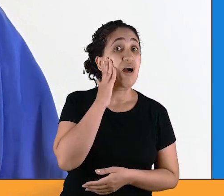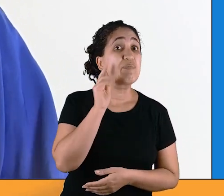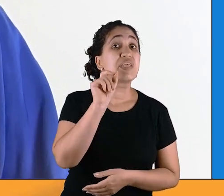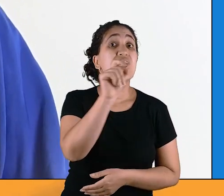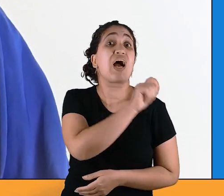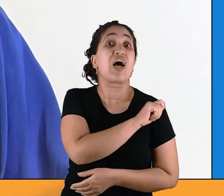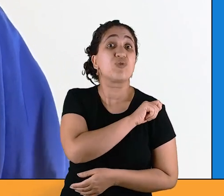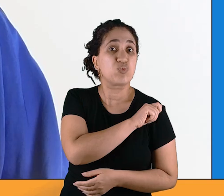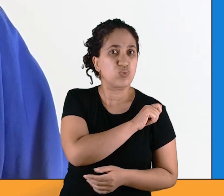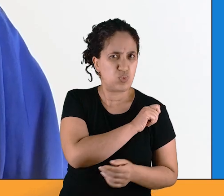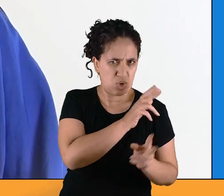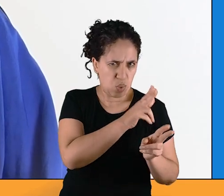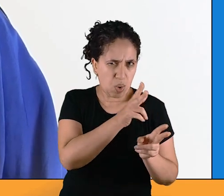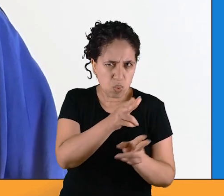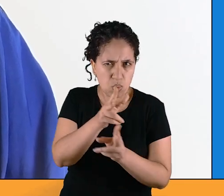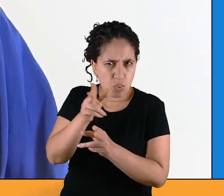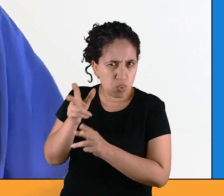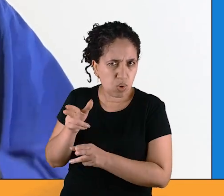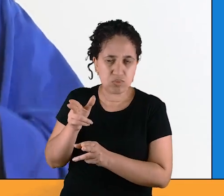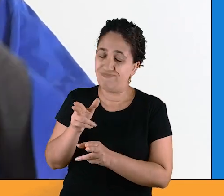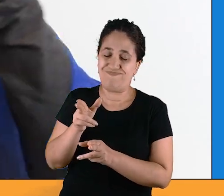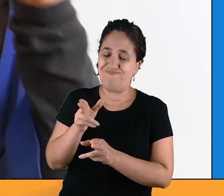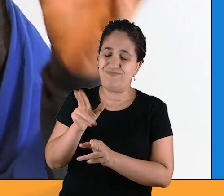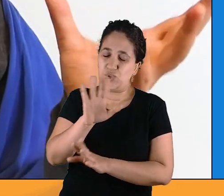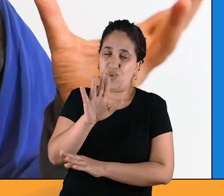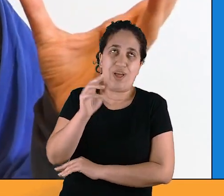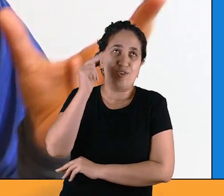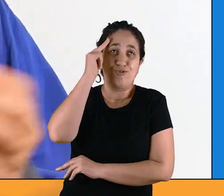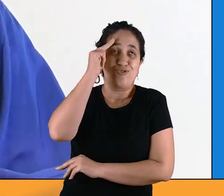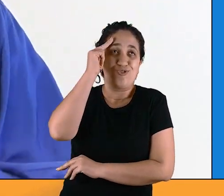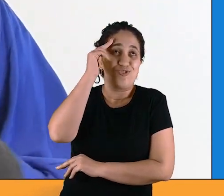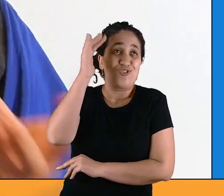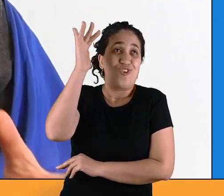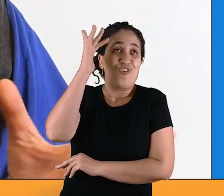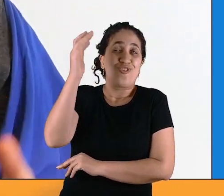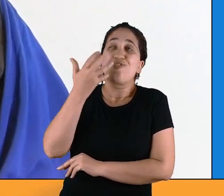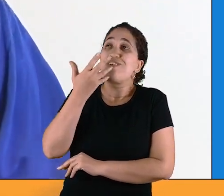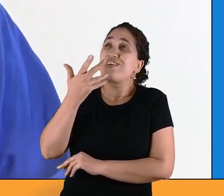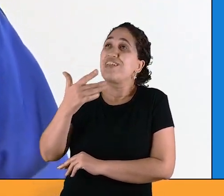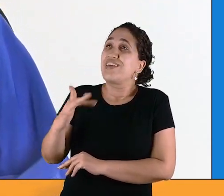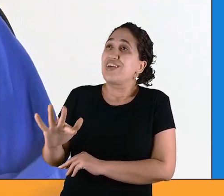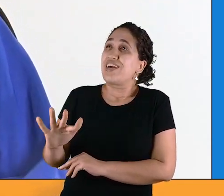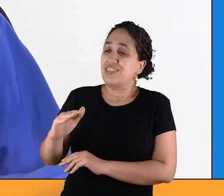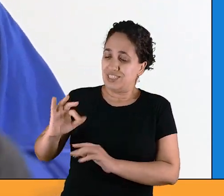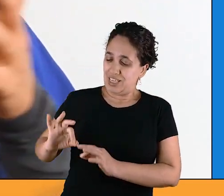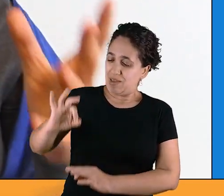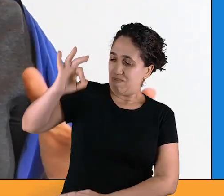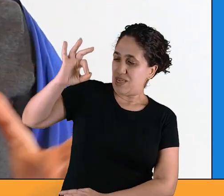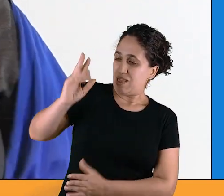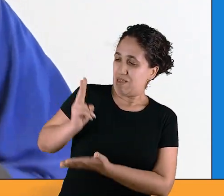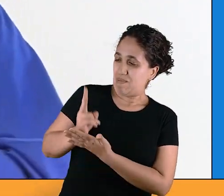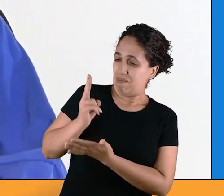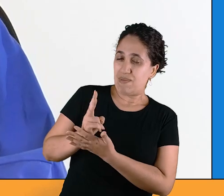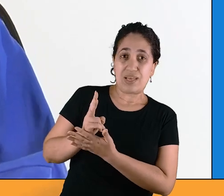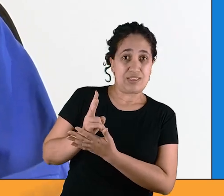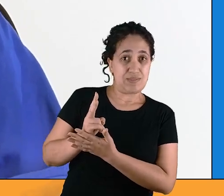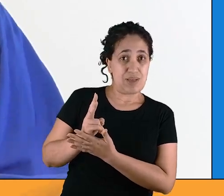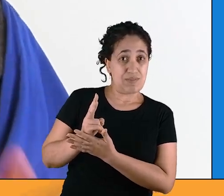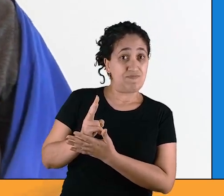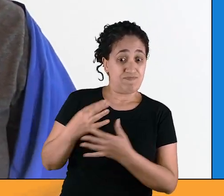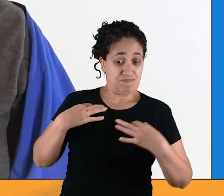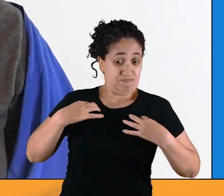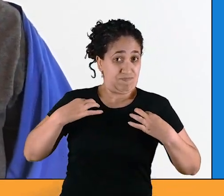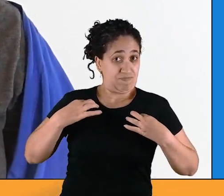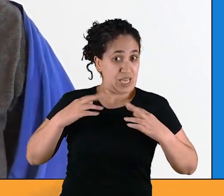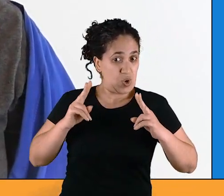sabe que os nossos alunos não são todos iguais, né? Não é um sonho, né, onde todas as crianças têm a mesma altura, o mesmo tamanho, vestem a mesma